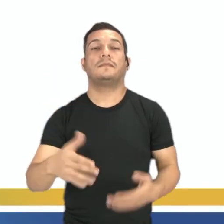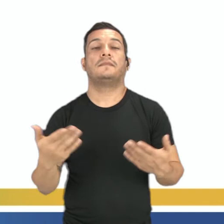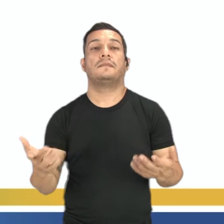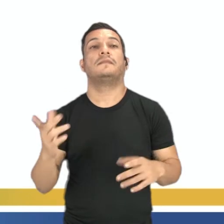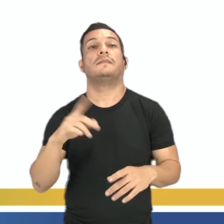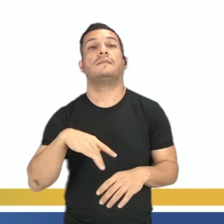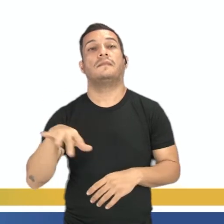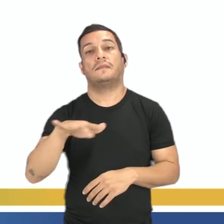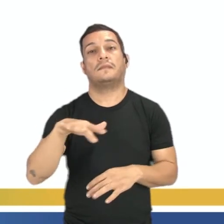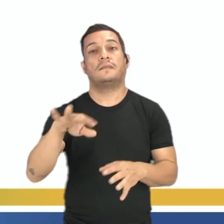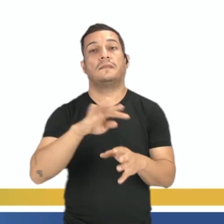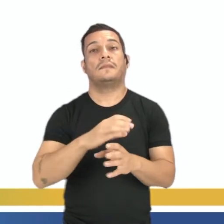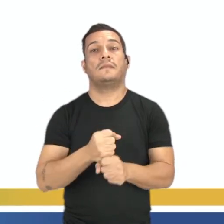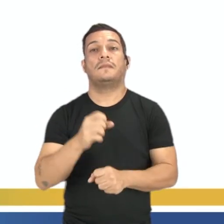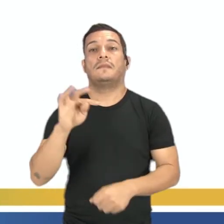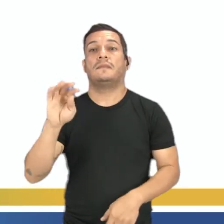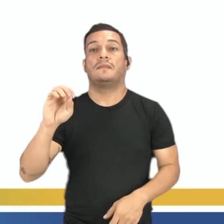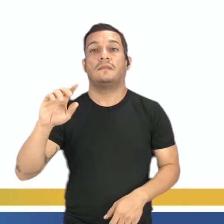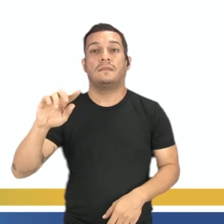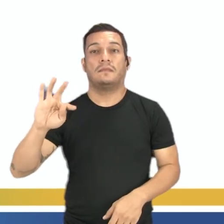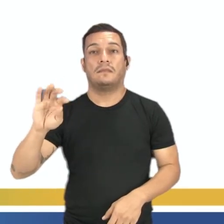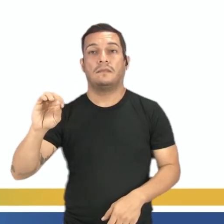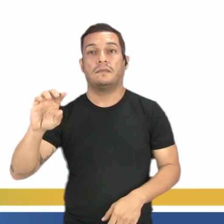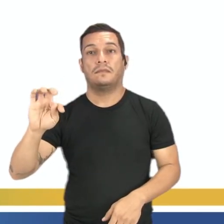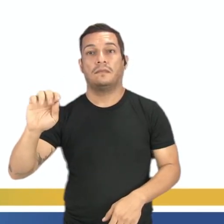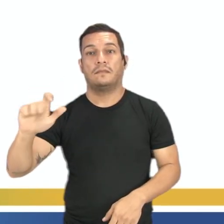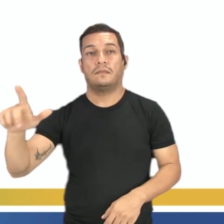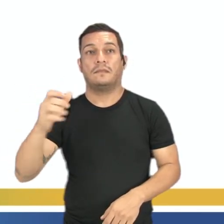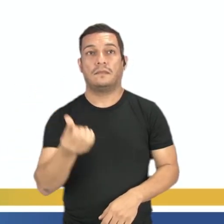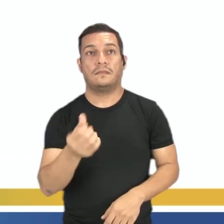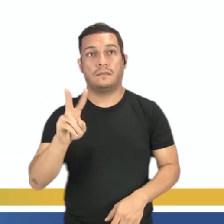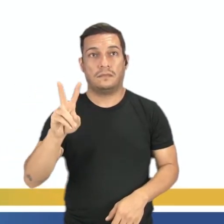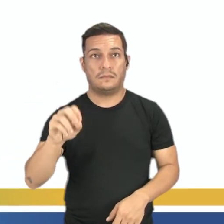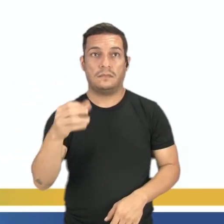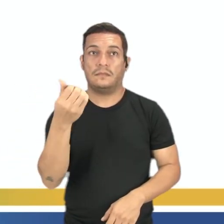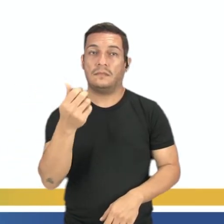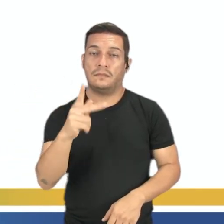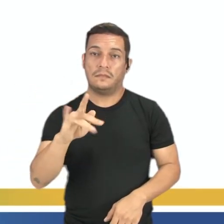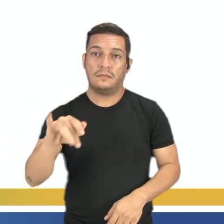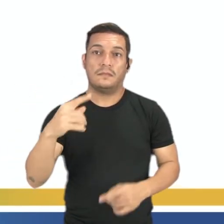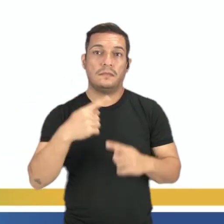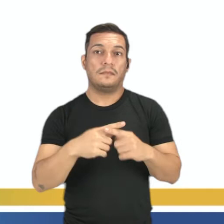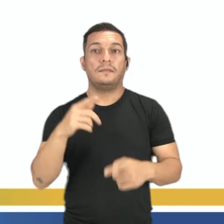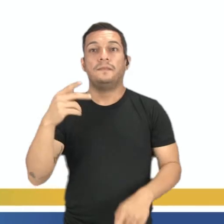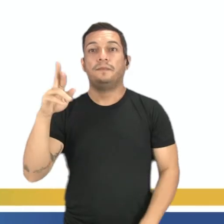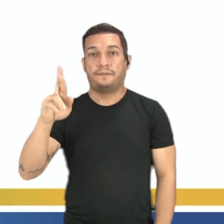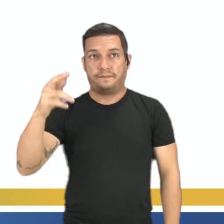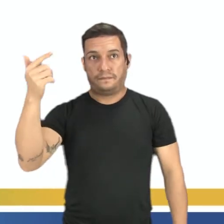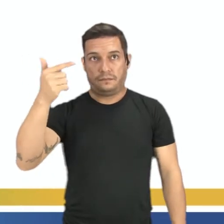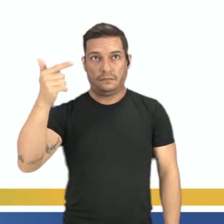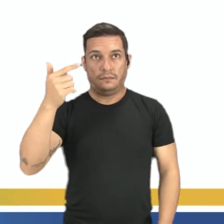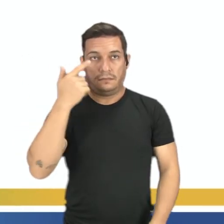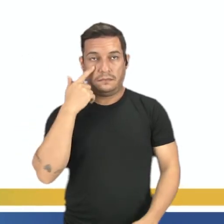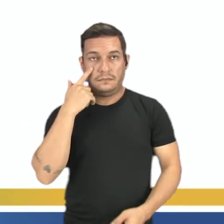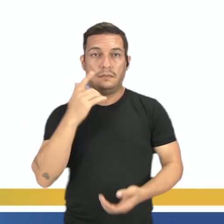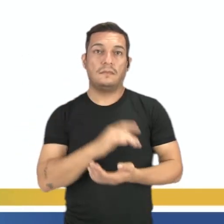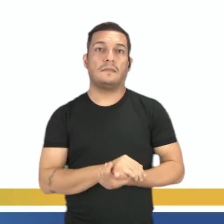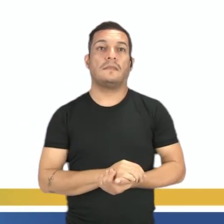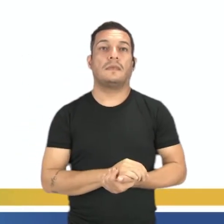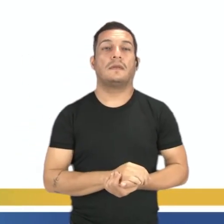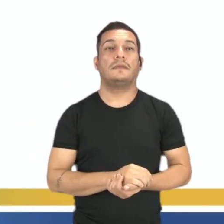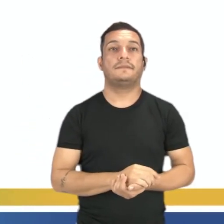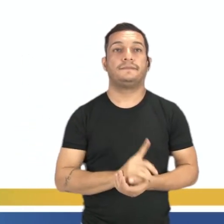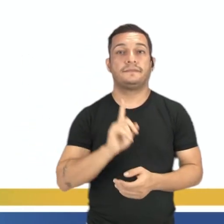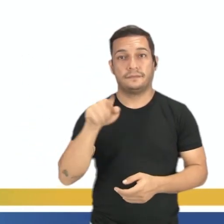seja, a nossa área total da questão vai ser 150 π vezes R ao quadrado. Agora,